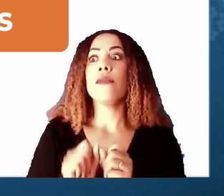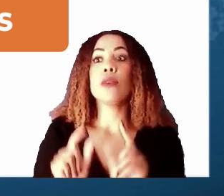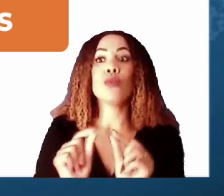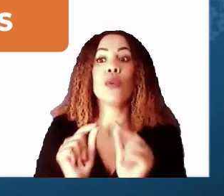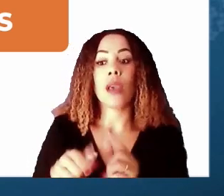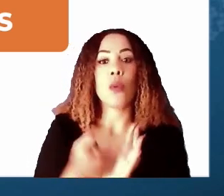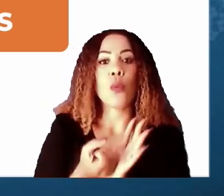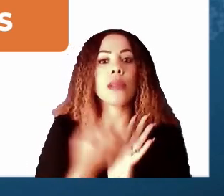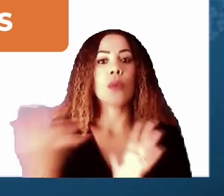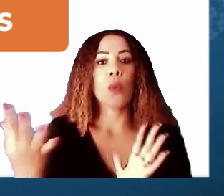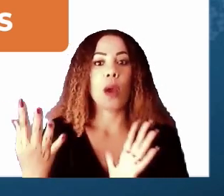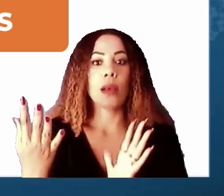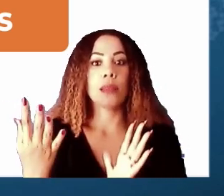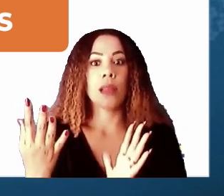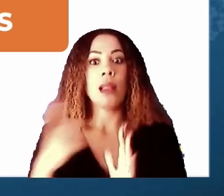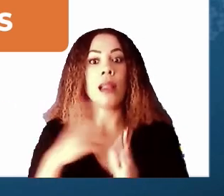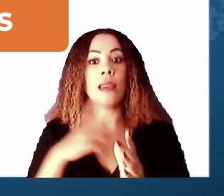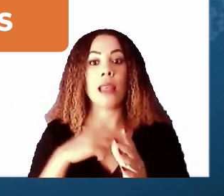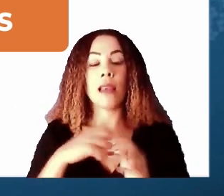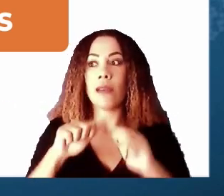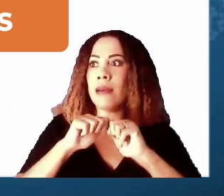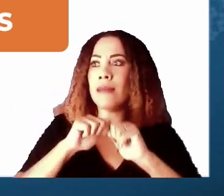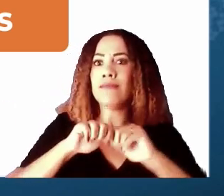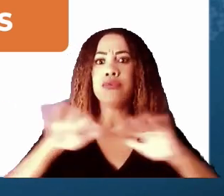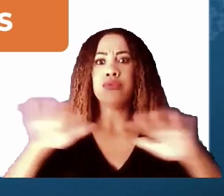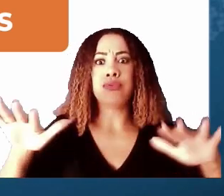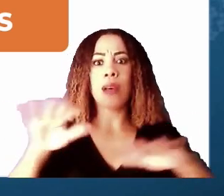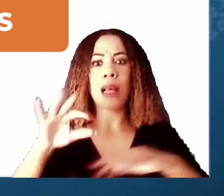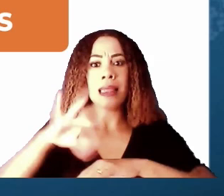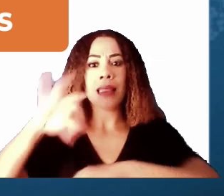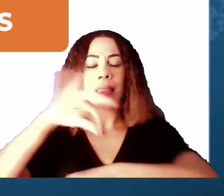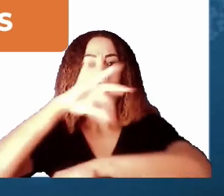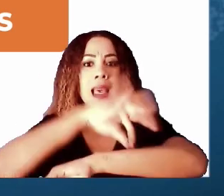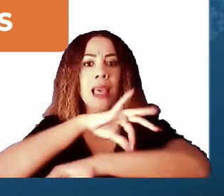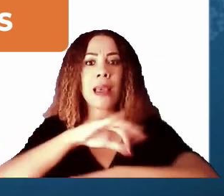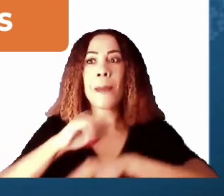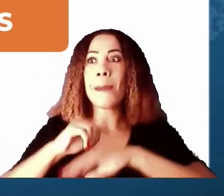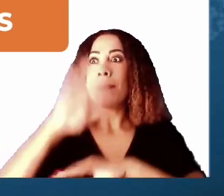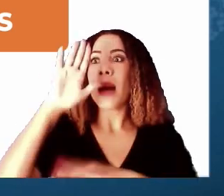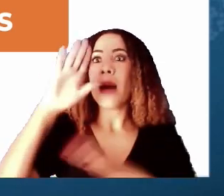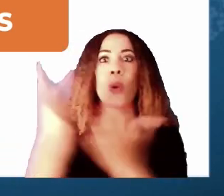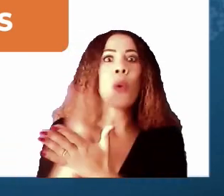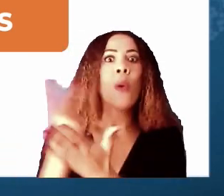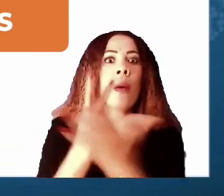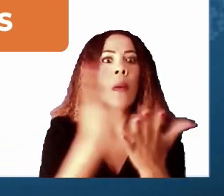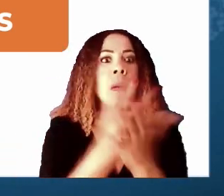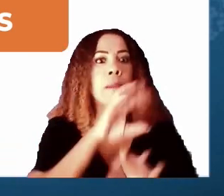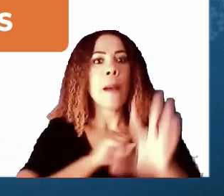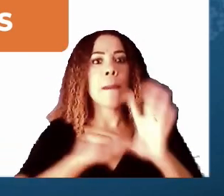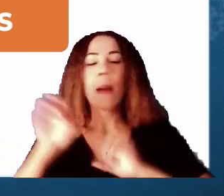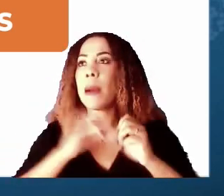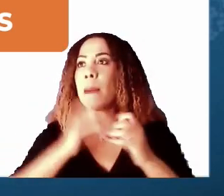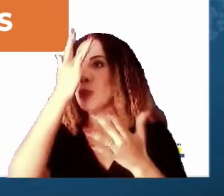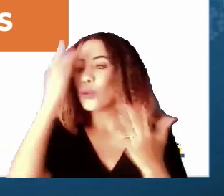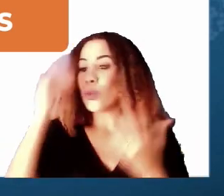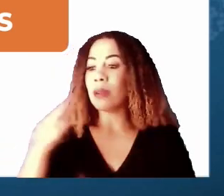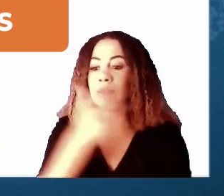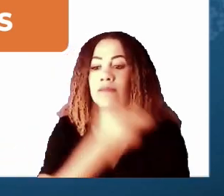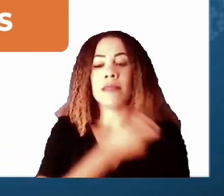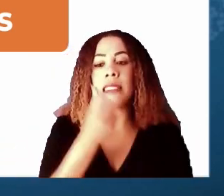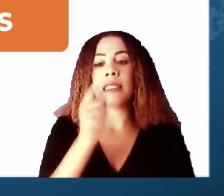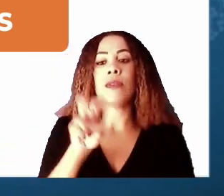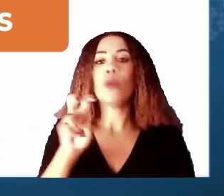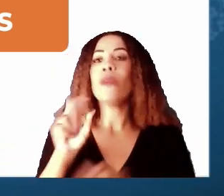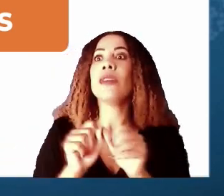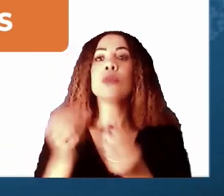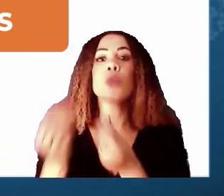no meio da maior epidemia de dengue da nossa história? Então, foi o desafio de pensarmos em uma estratégia. E aí a gente tinha que priorizar a